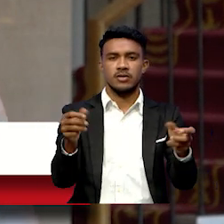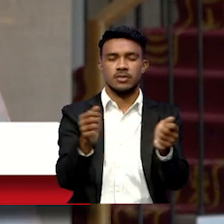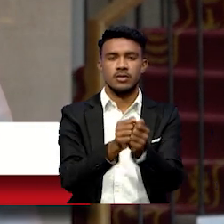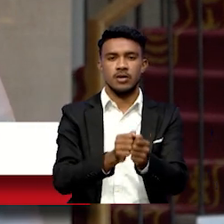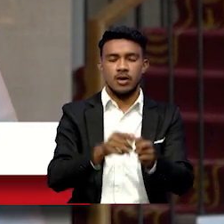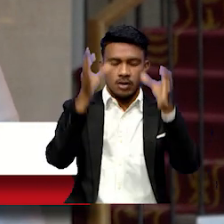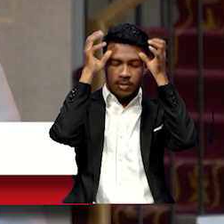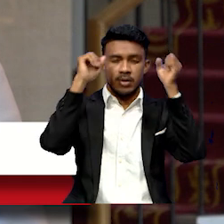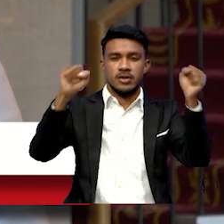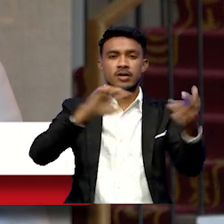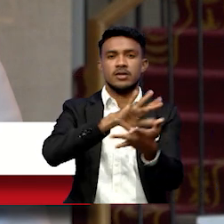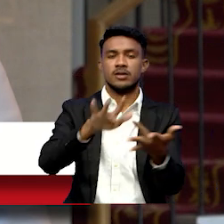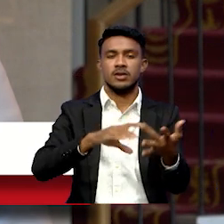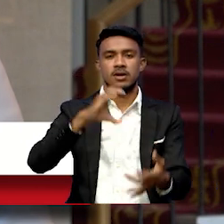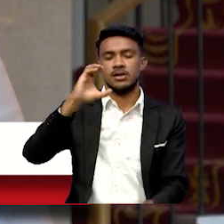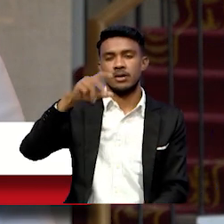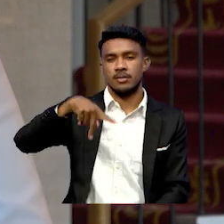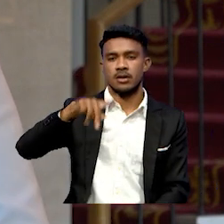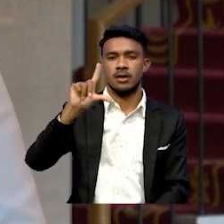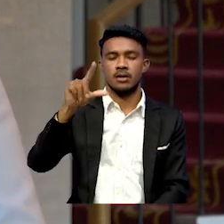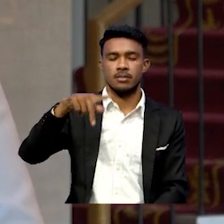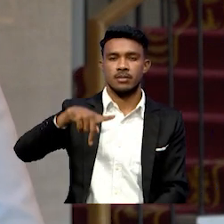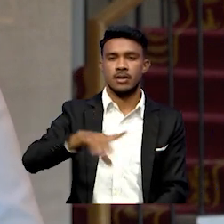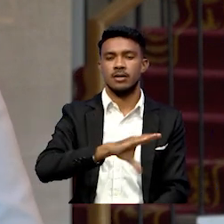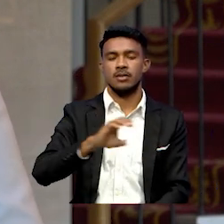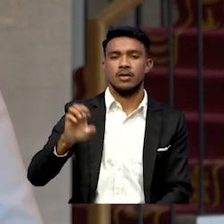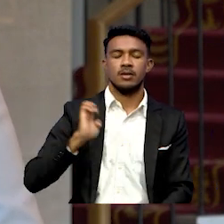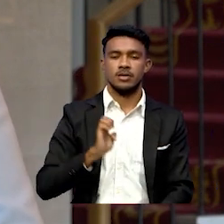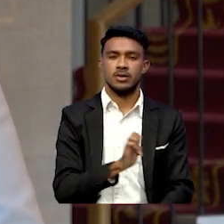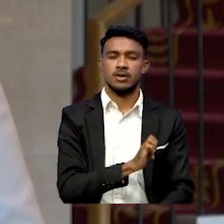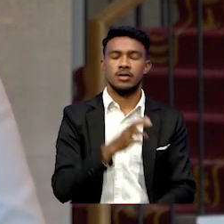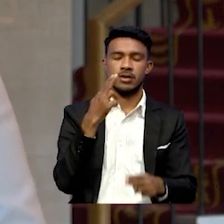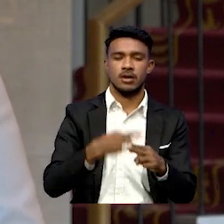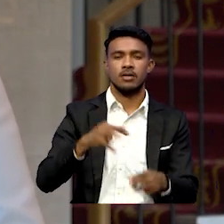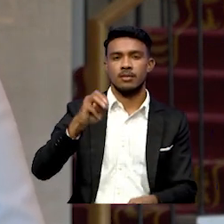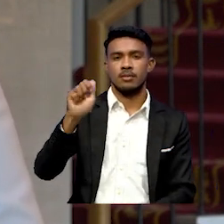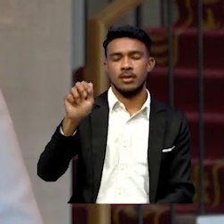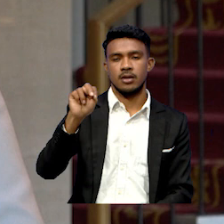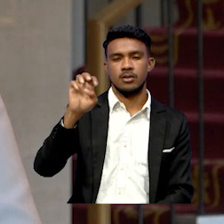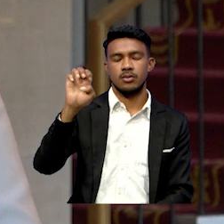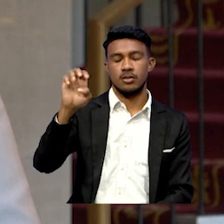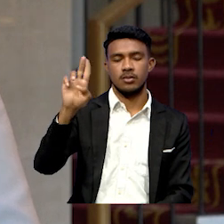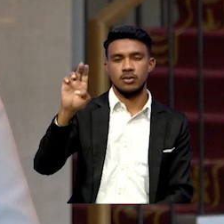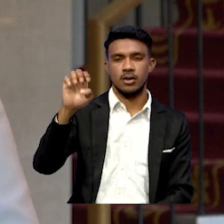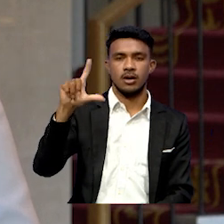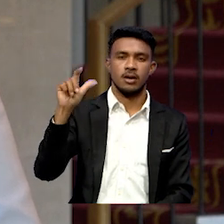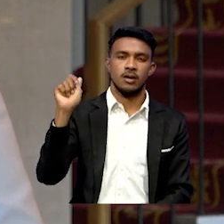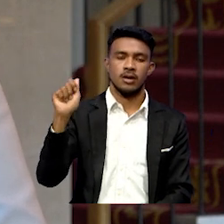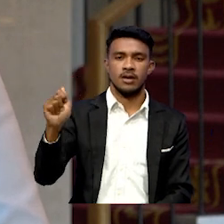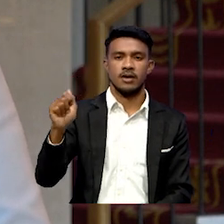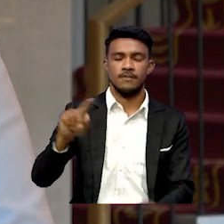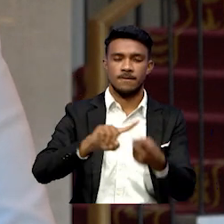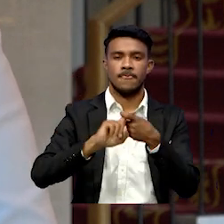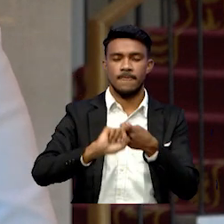presidência rotativa CPLP. Portanto, embaixadora Manuela, e a ligação, a amizade histórica, é bem forte de Tebes